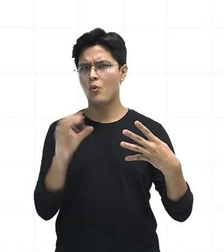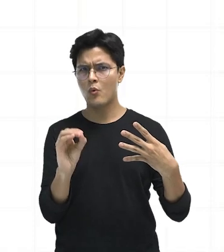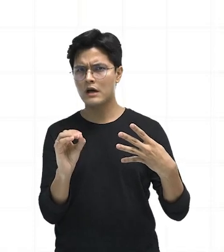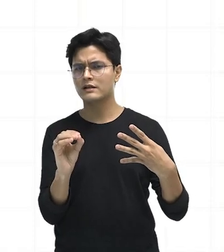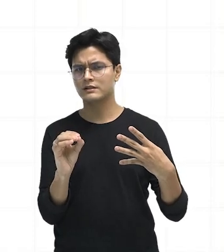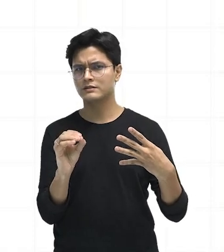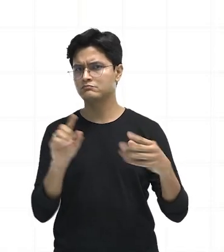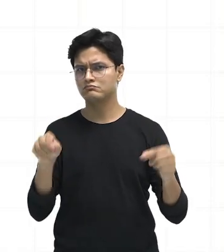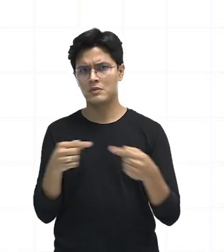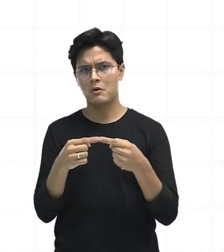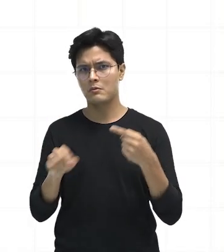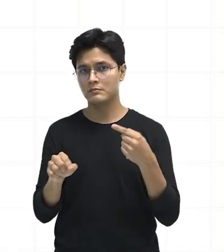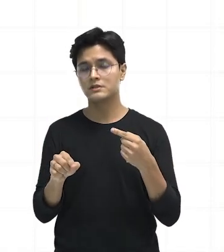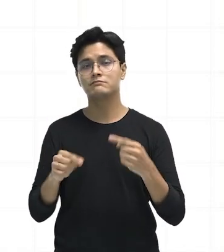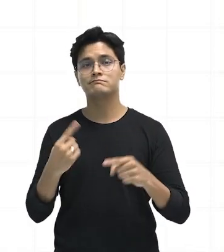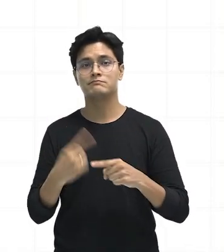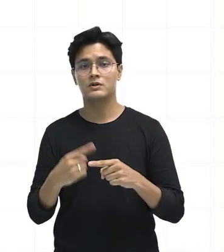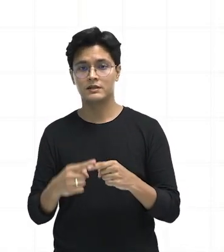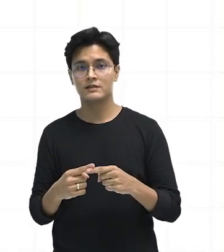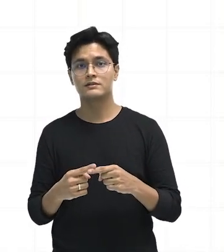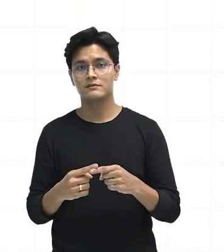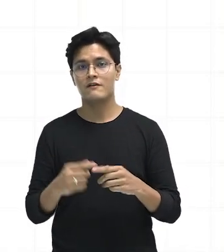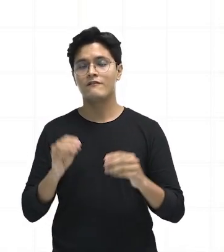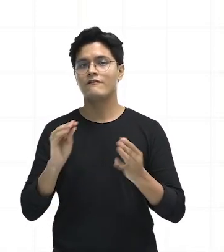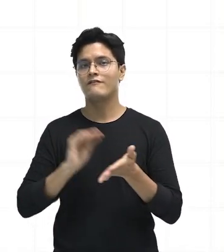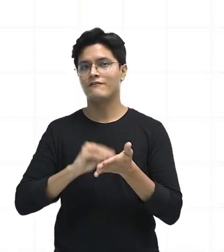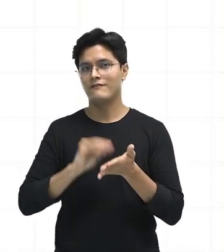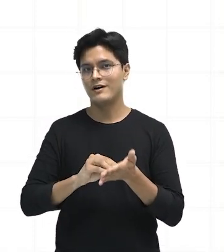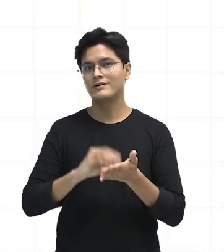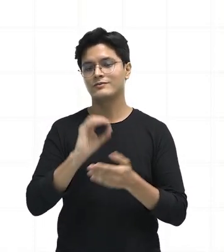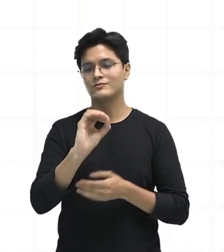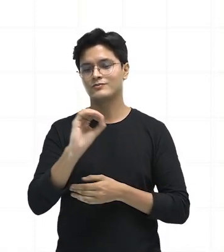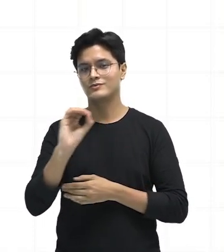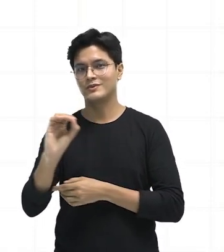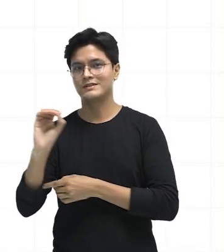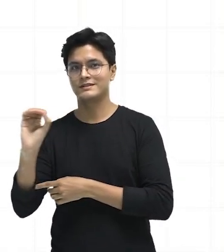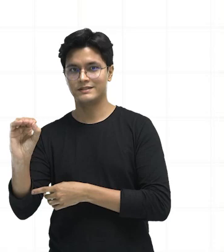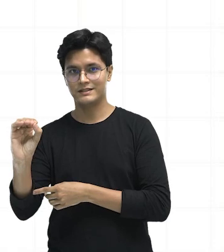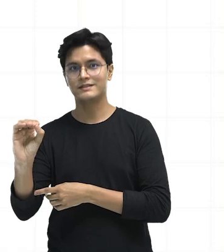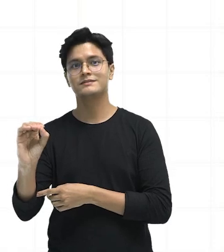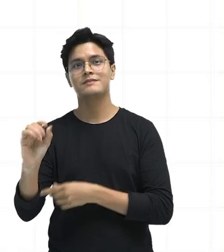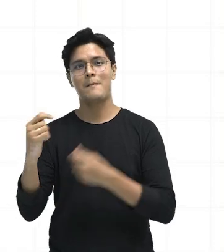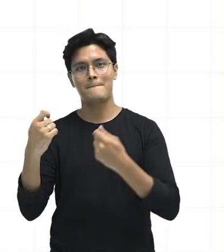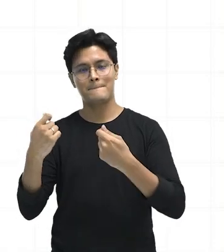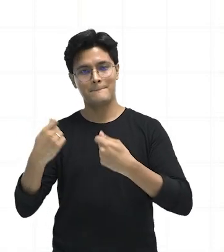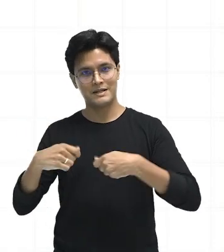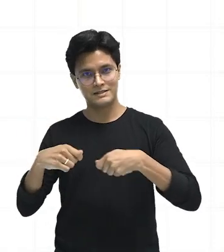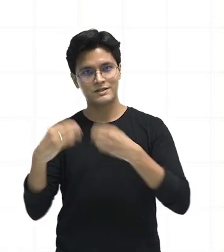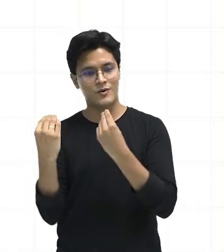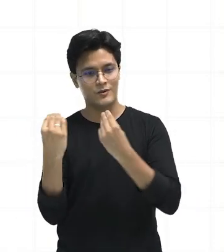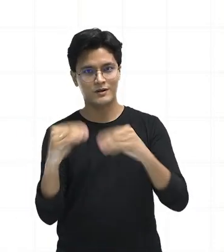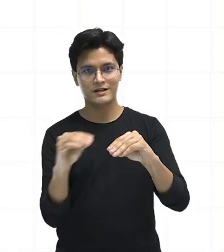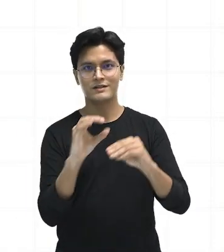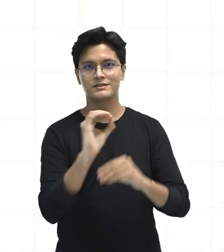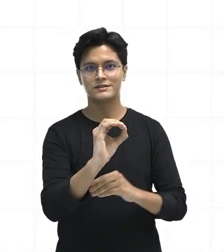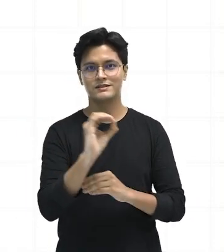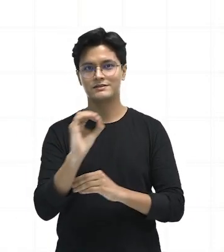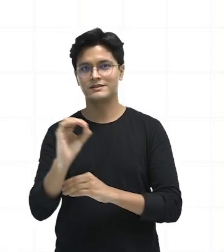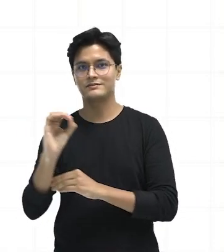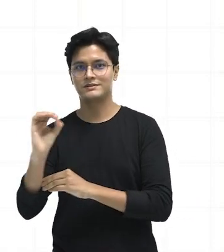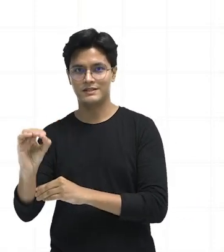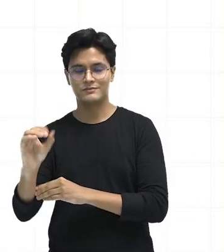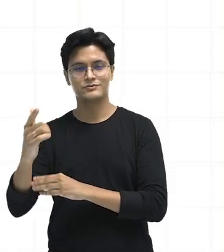aqui em cima, ó, cadê os 3 zeros que a gente esqueceu? Eles têm que voltar para o resultado final.